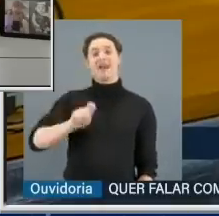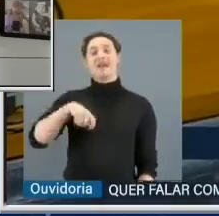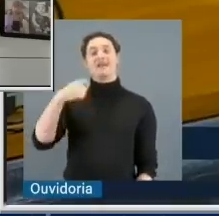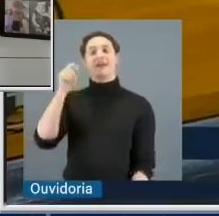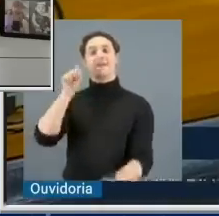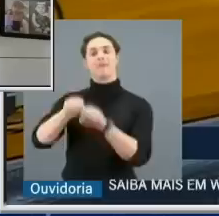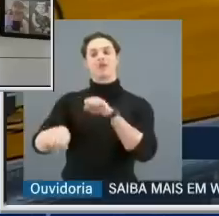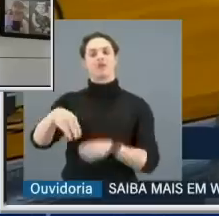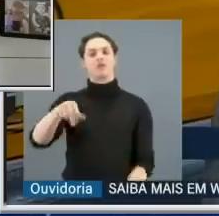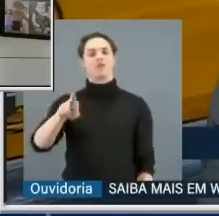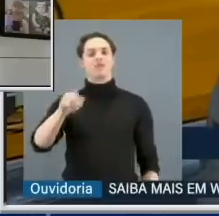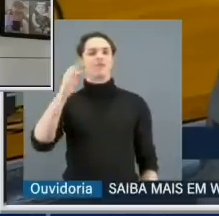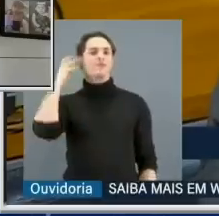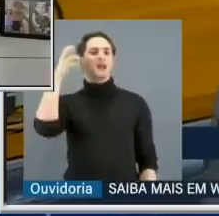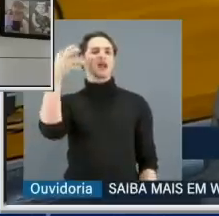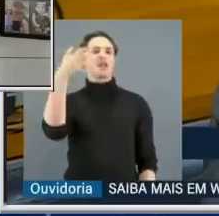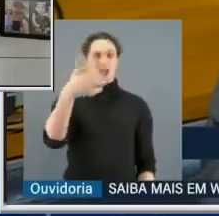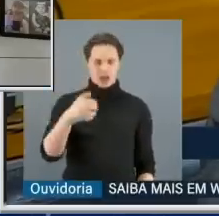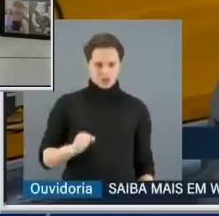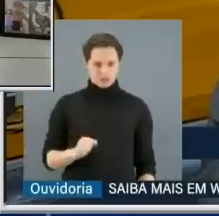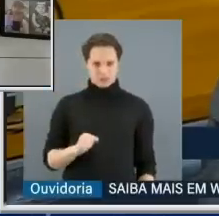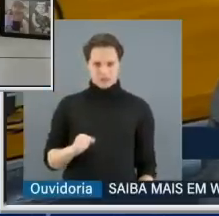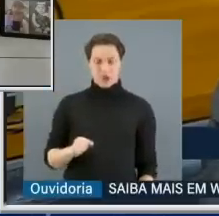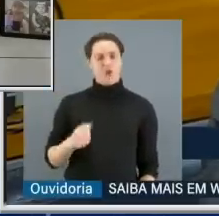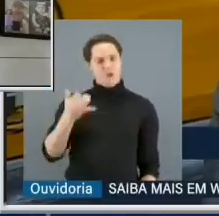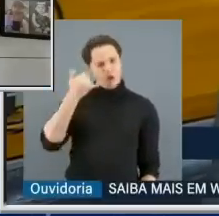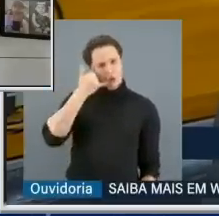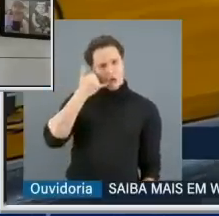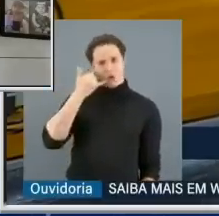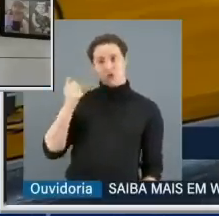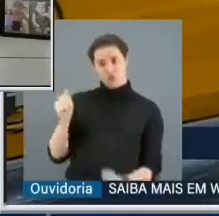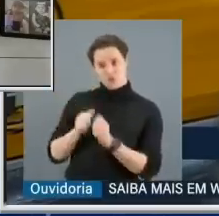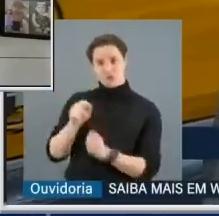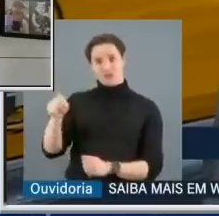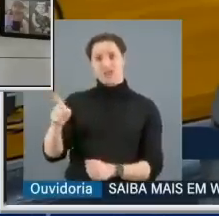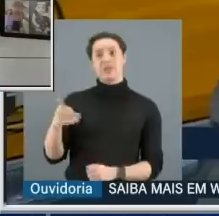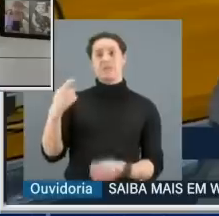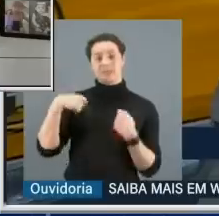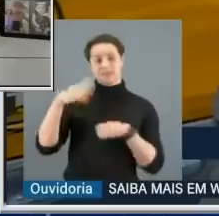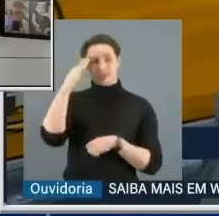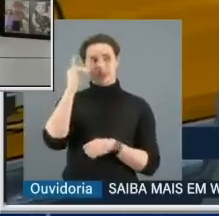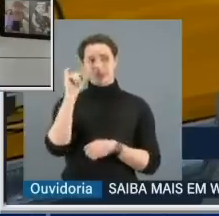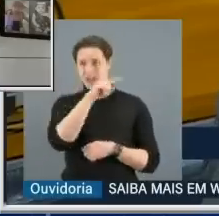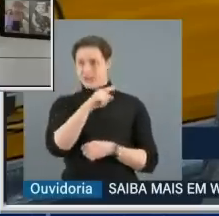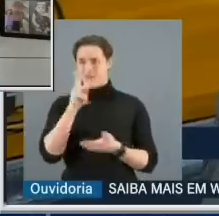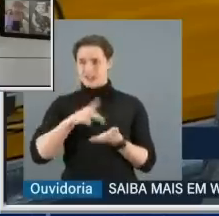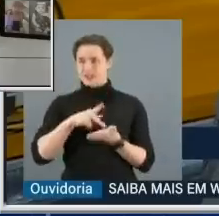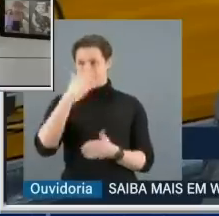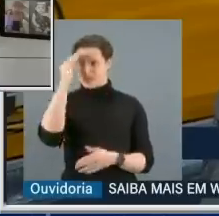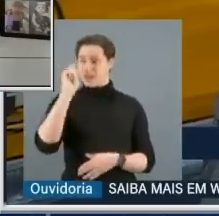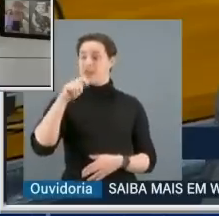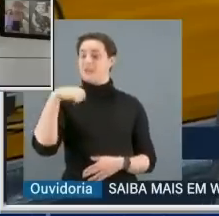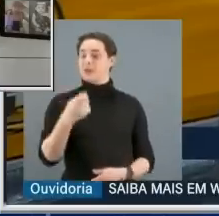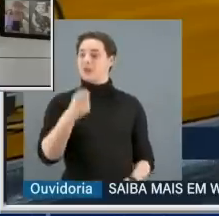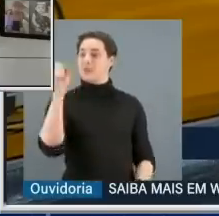tenente-coronel está sendo investigado em 8 inquéritos. Como disse muito bem Zé Maria, o alvo